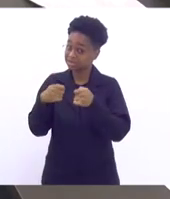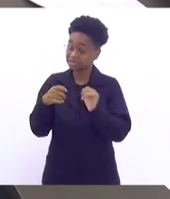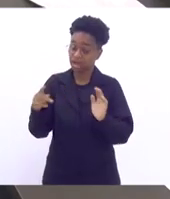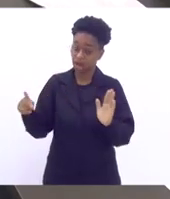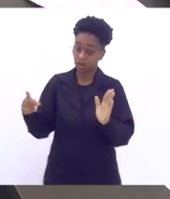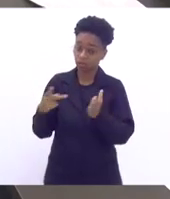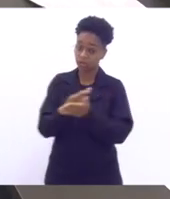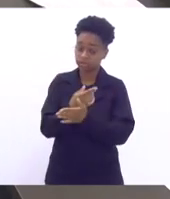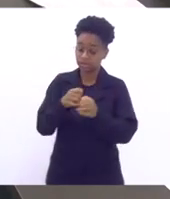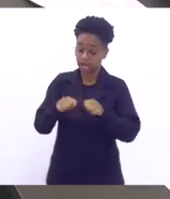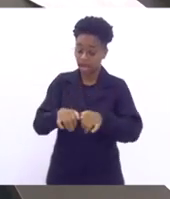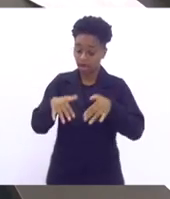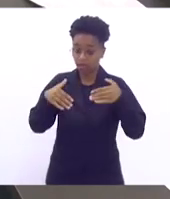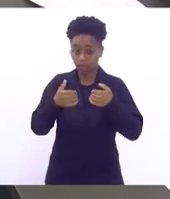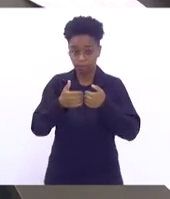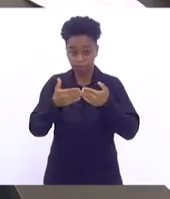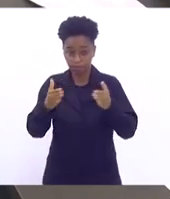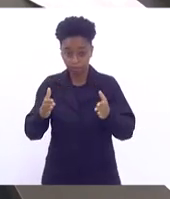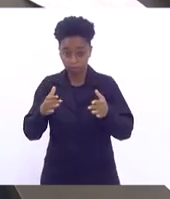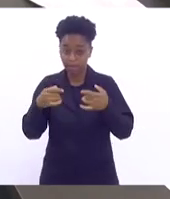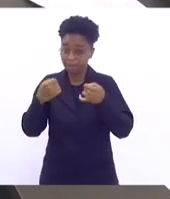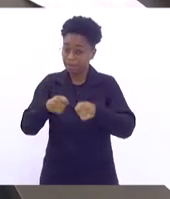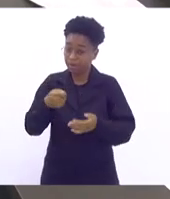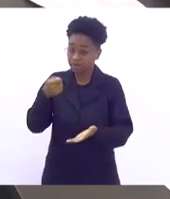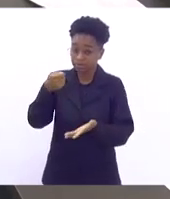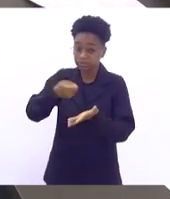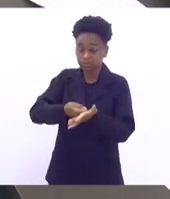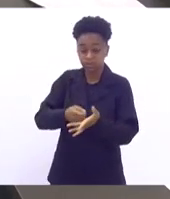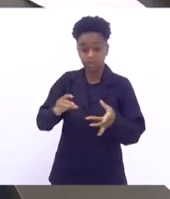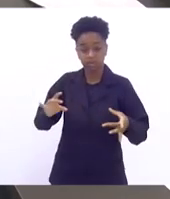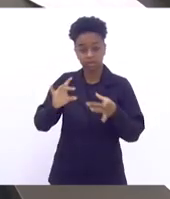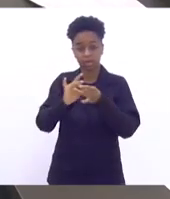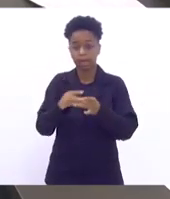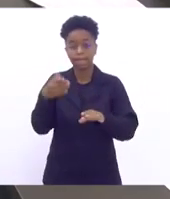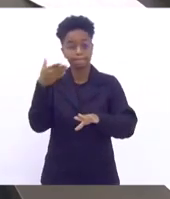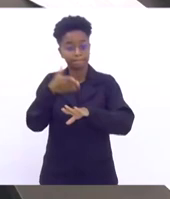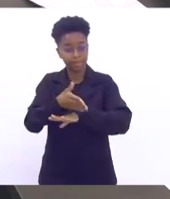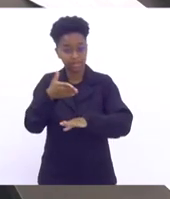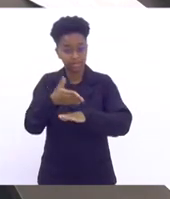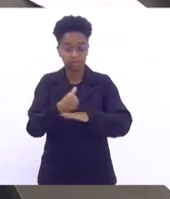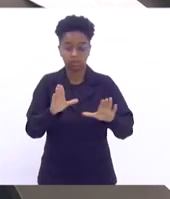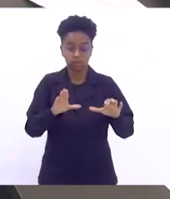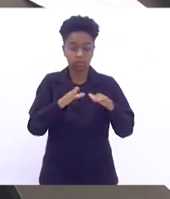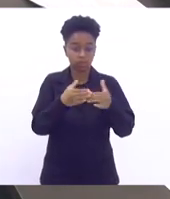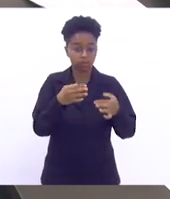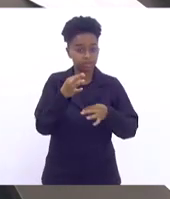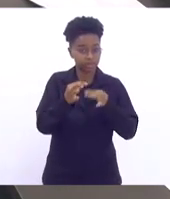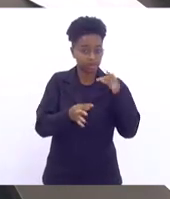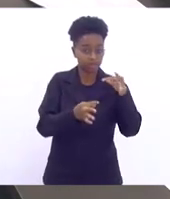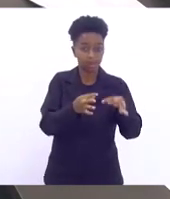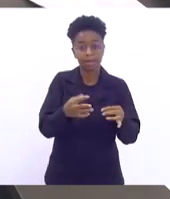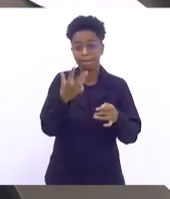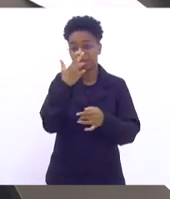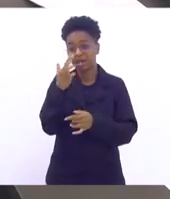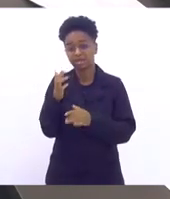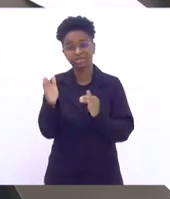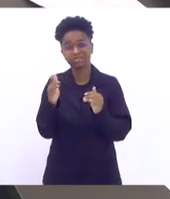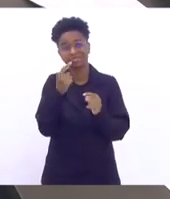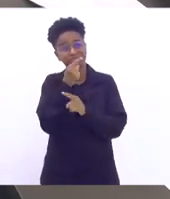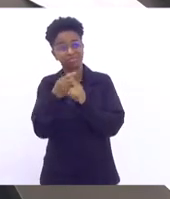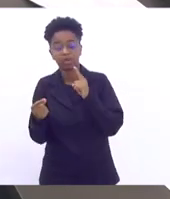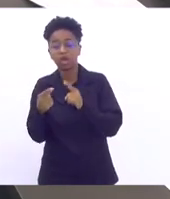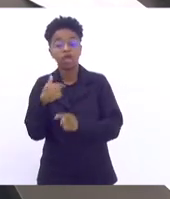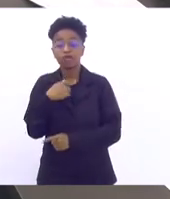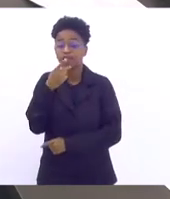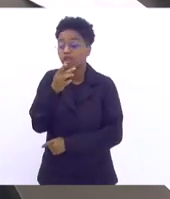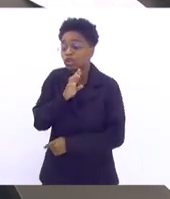uma audiência pública a participação da comissão temática você acaba restringindo atividade da frente tá dizendo não